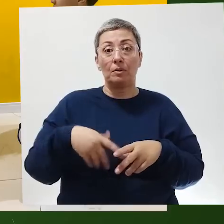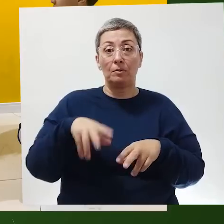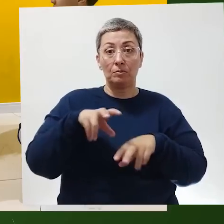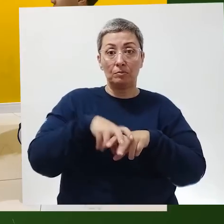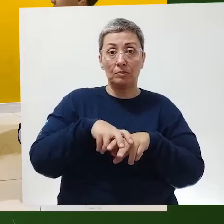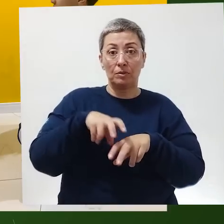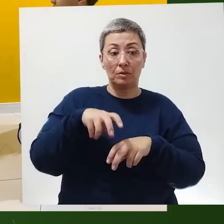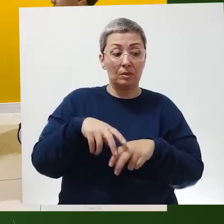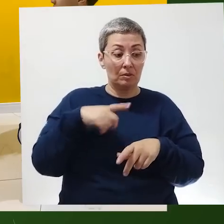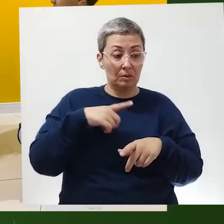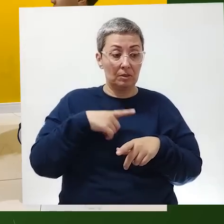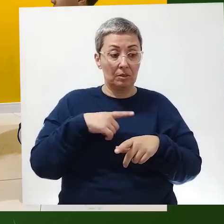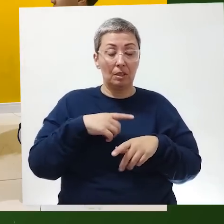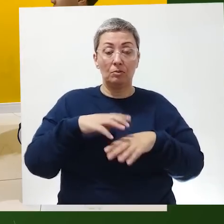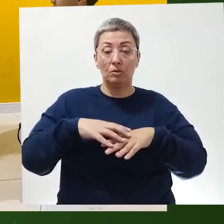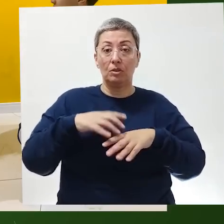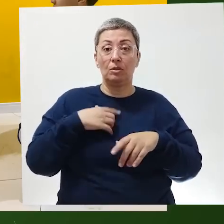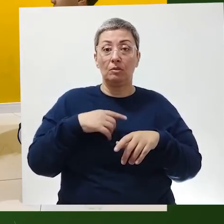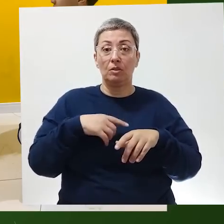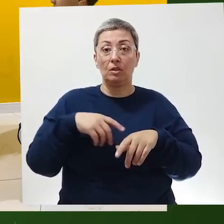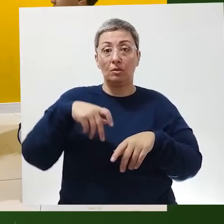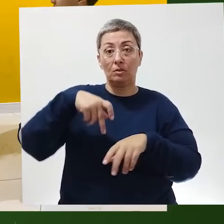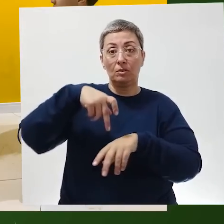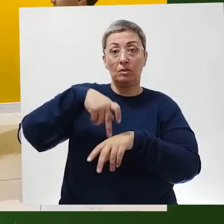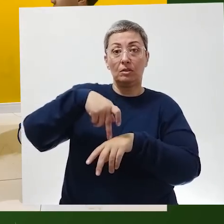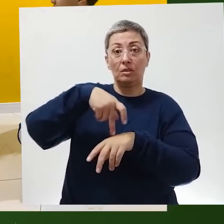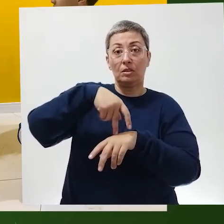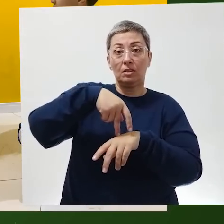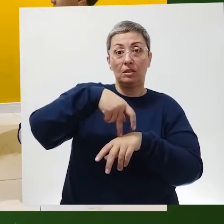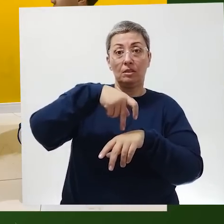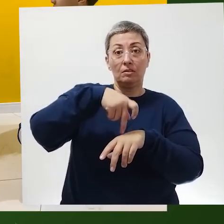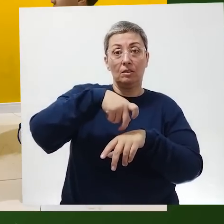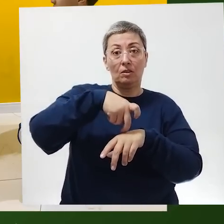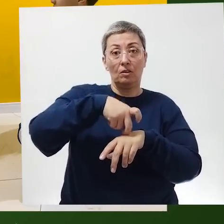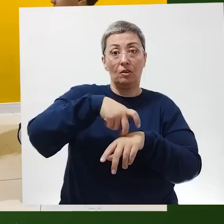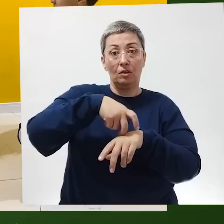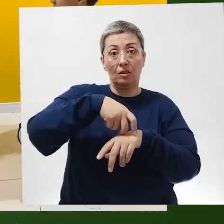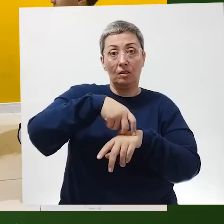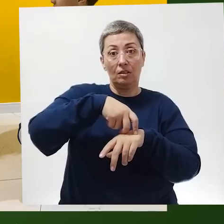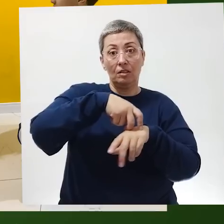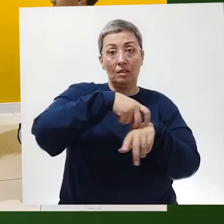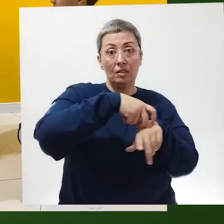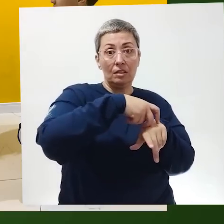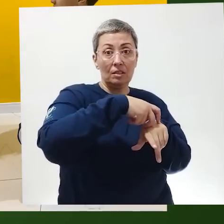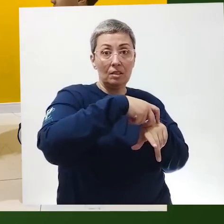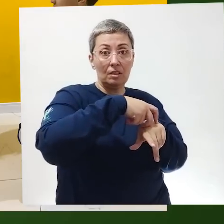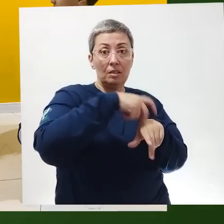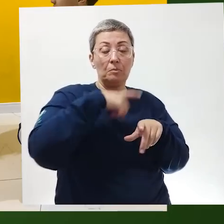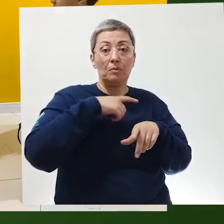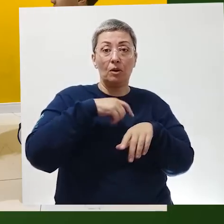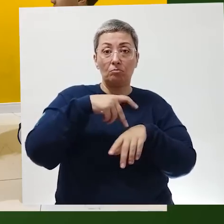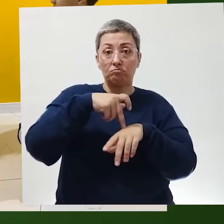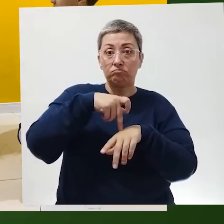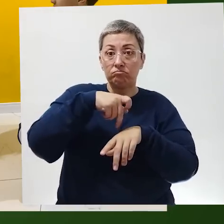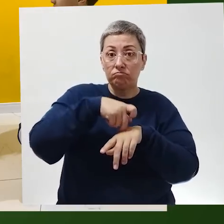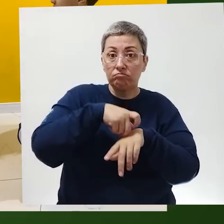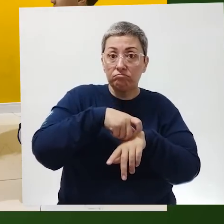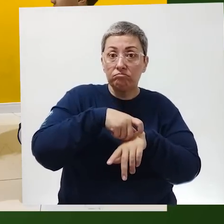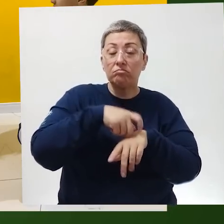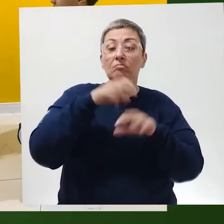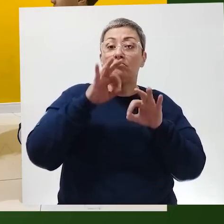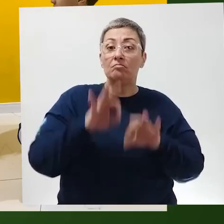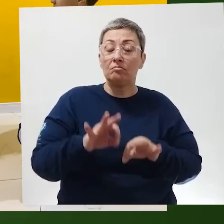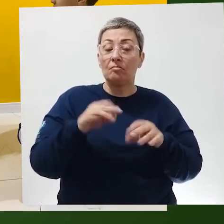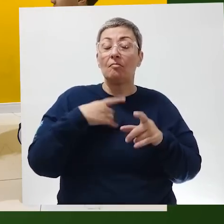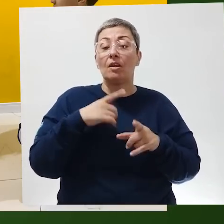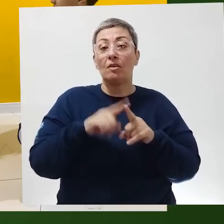posição. Tem uma posição. Que posição que ela vai fazer para colocar o tênis? Né? Para que ela se firme no chão,